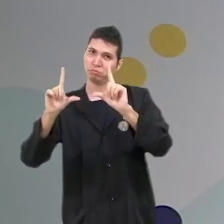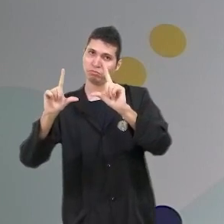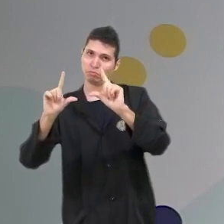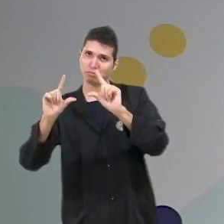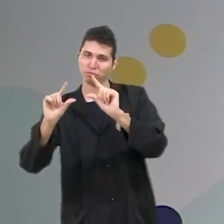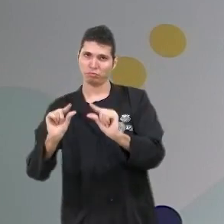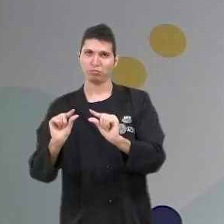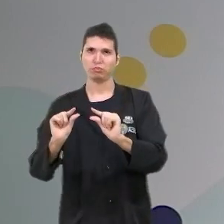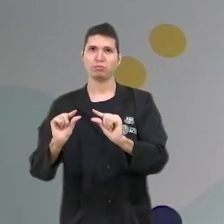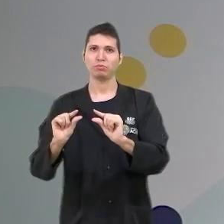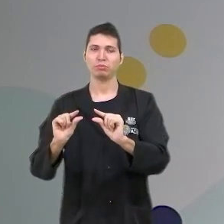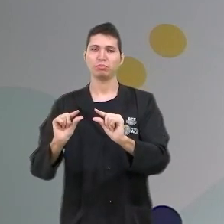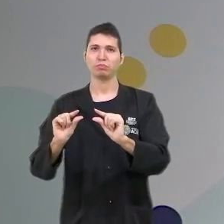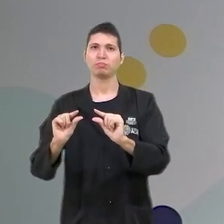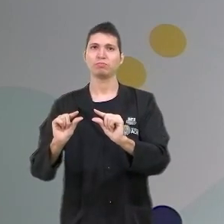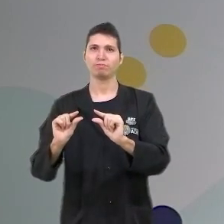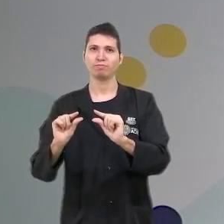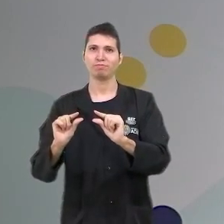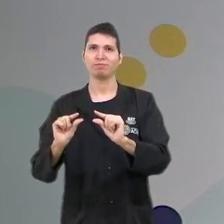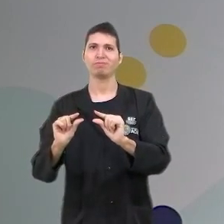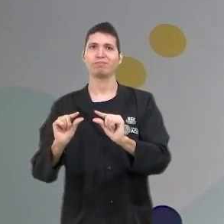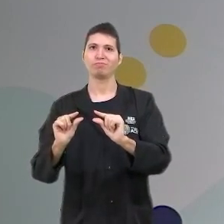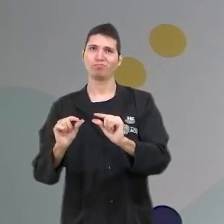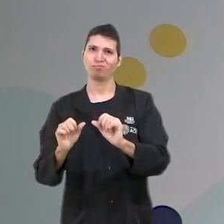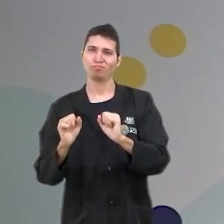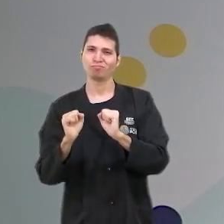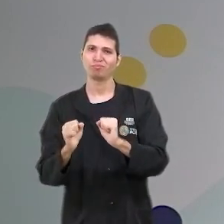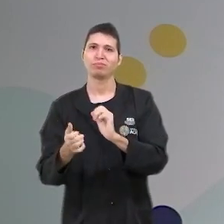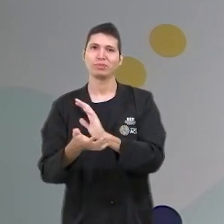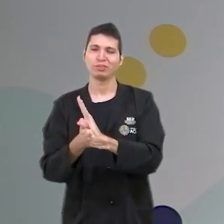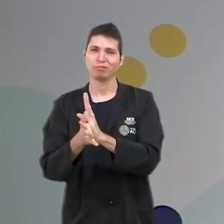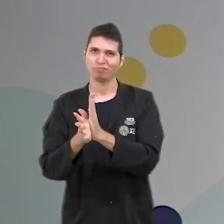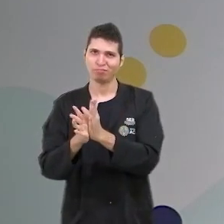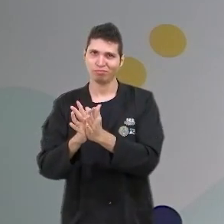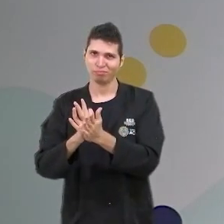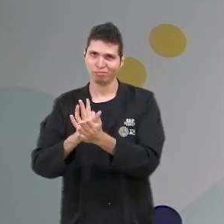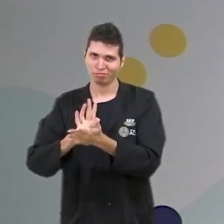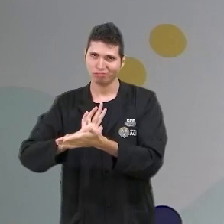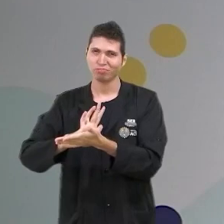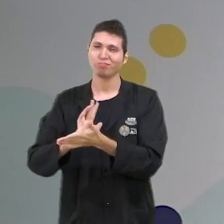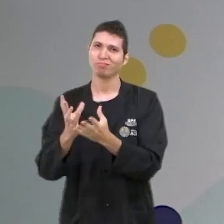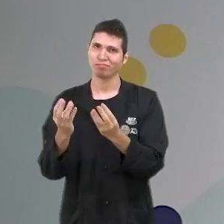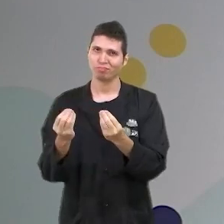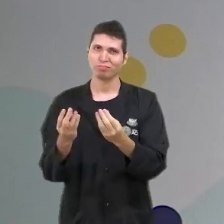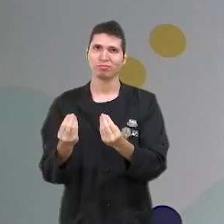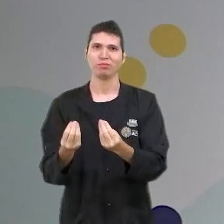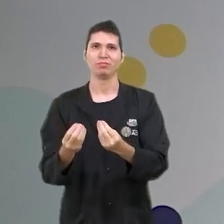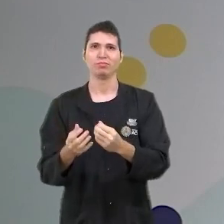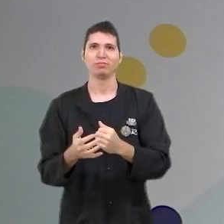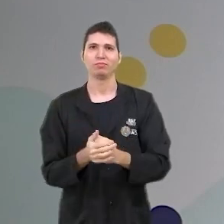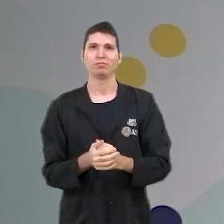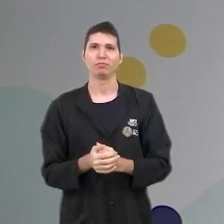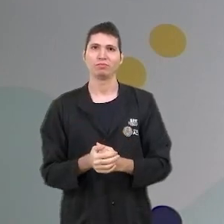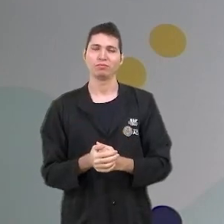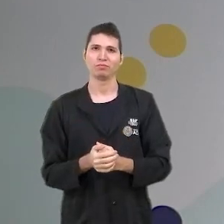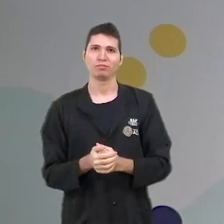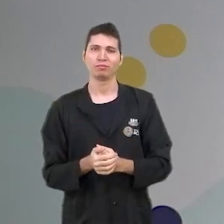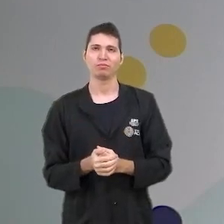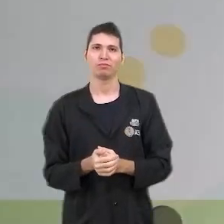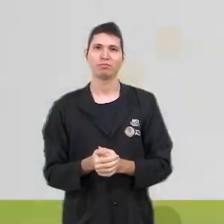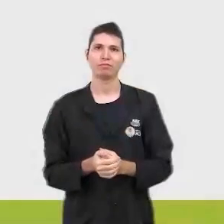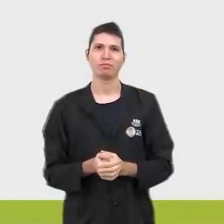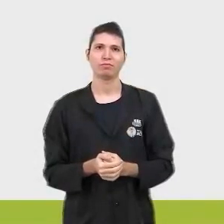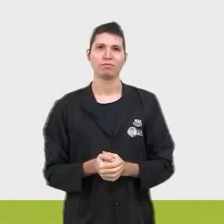pouca especiação genética e acabam sofrendo muito com isso, provavelmente até a extinção.